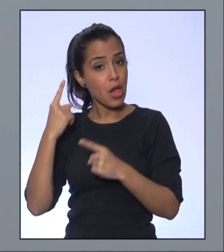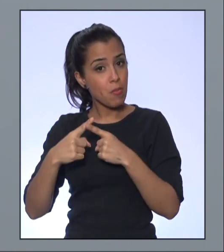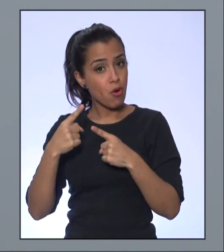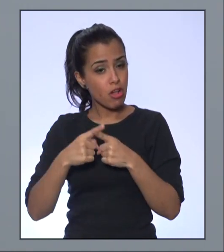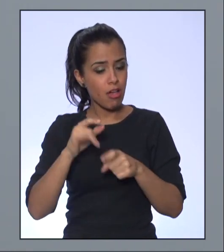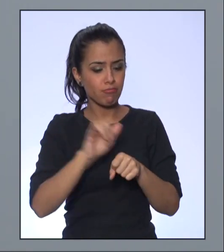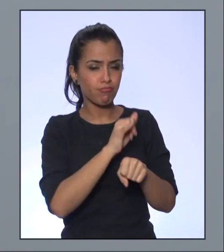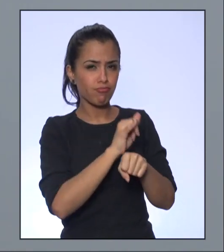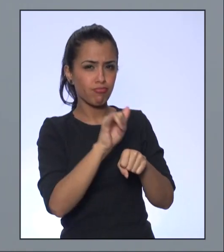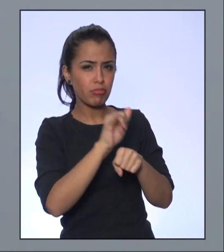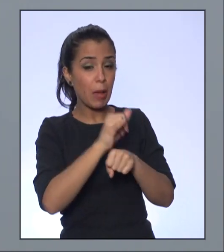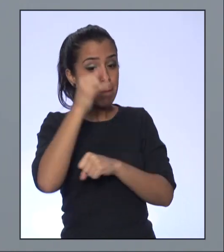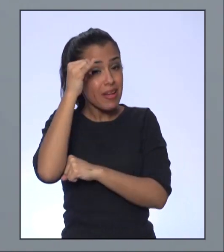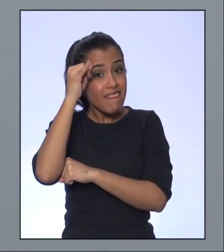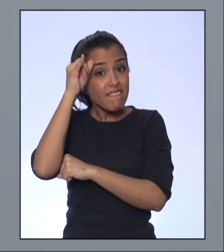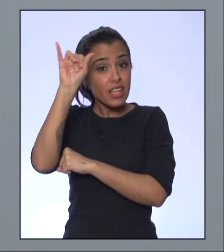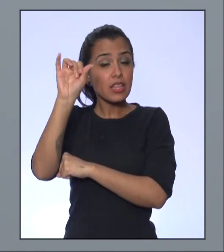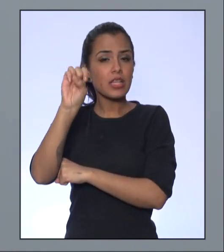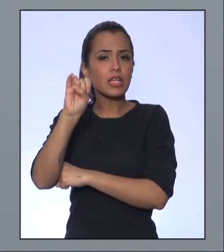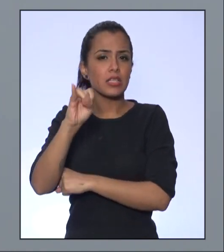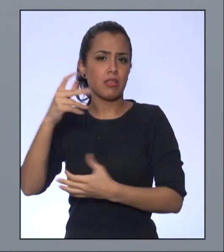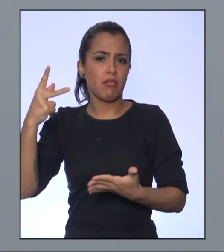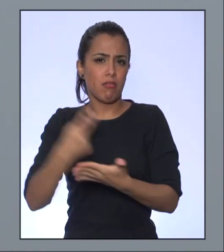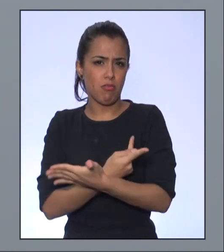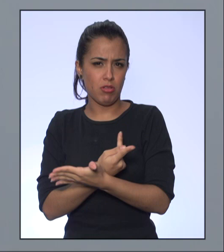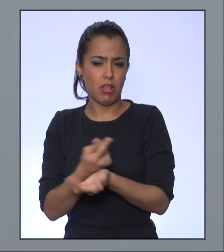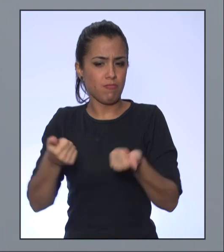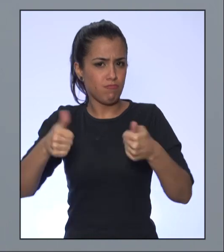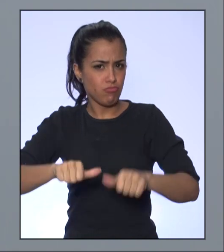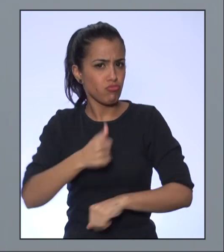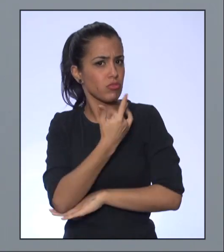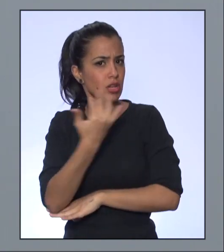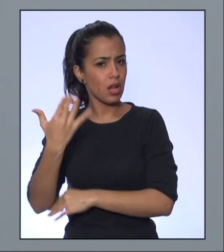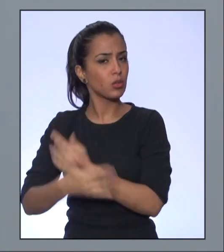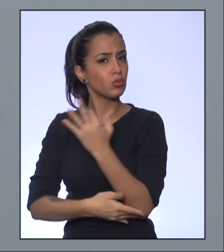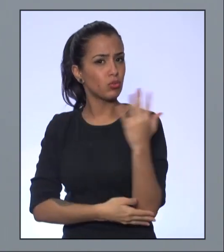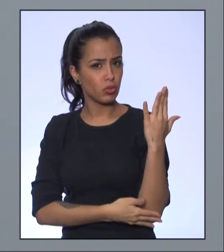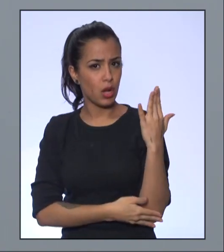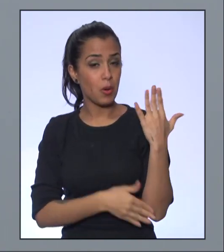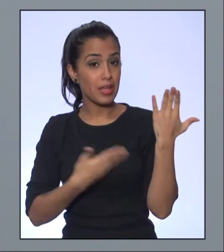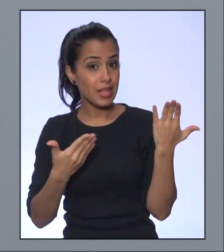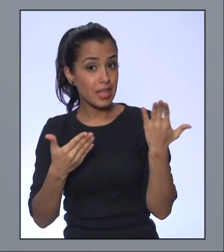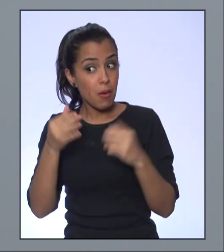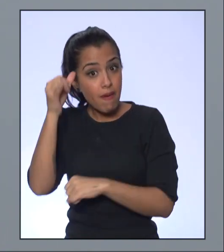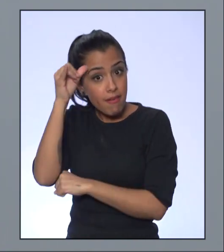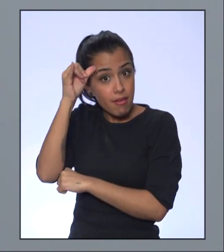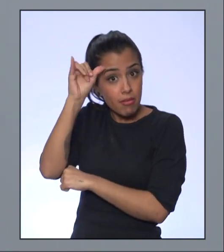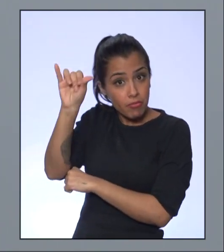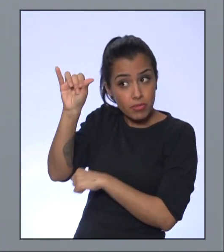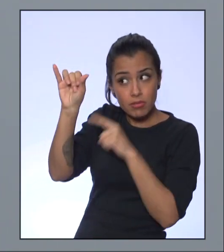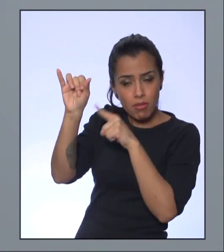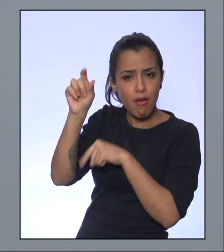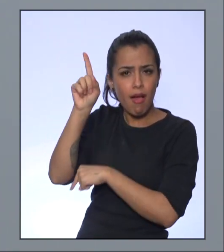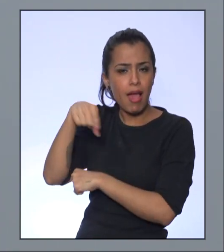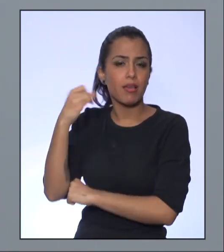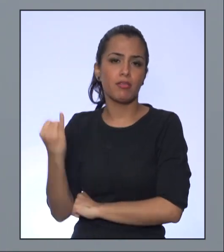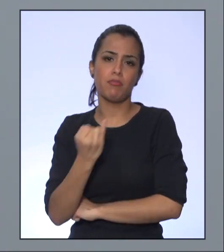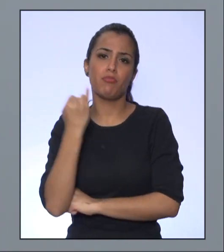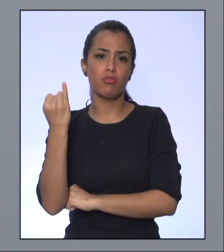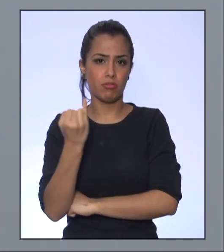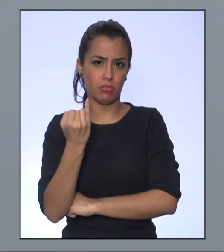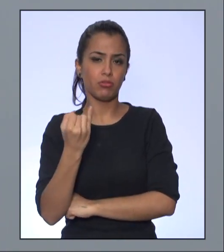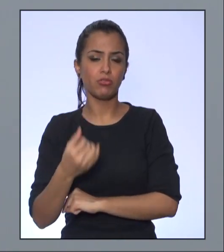desastre natural. Então, a prevenção, ela é um importante elemento para a gente pensar tudo